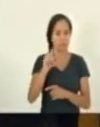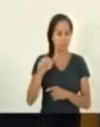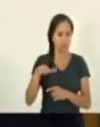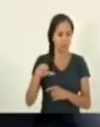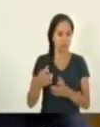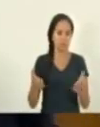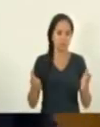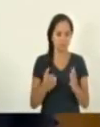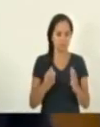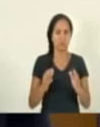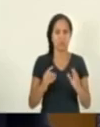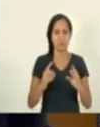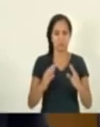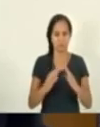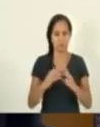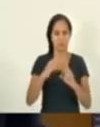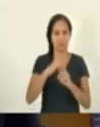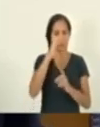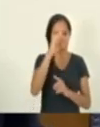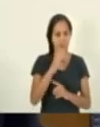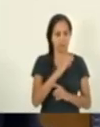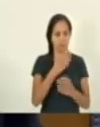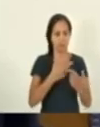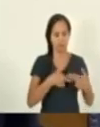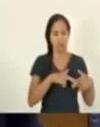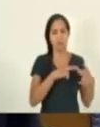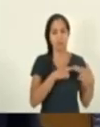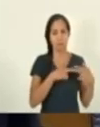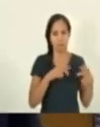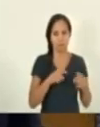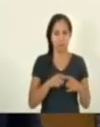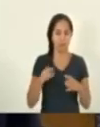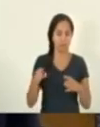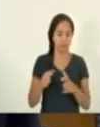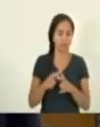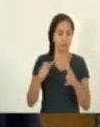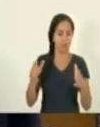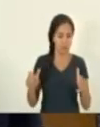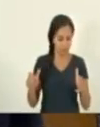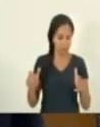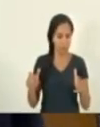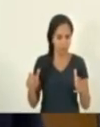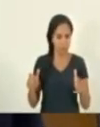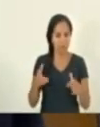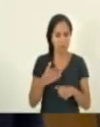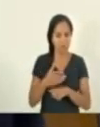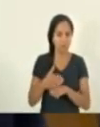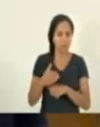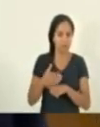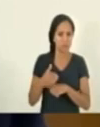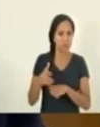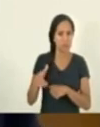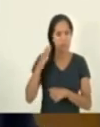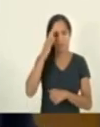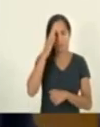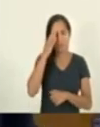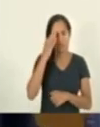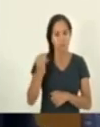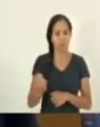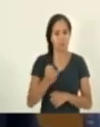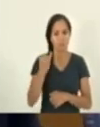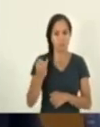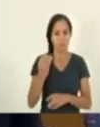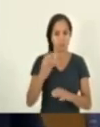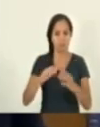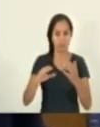Igreja Católica está de luto, e grande parte dos católicos, principalmente os católicos praticantes, sabem bem da importância da Canção Nova